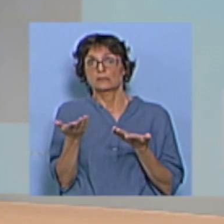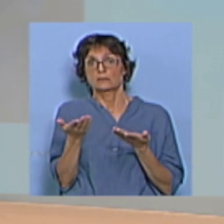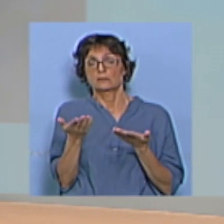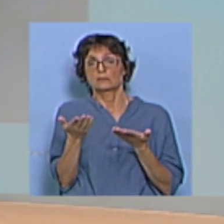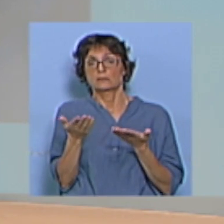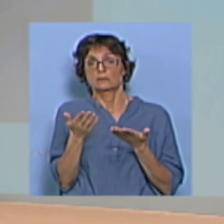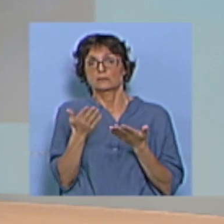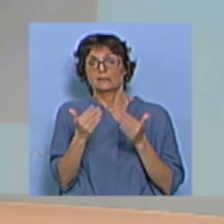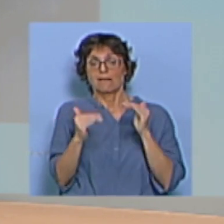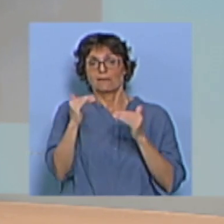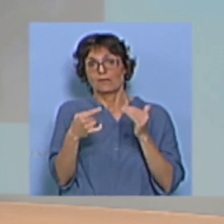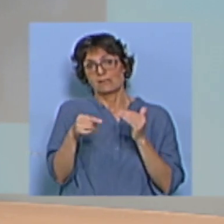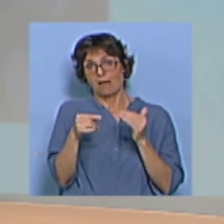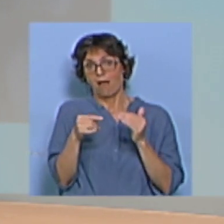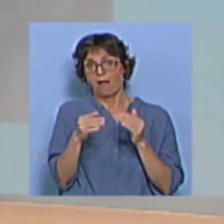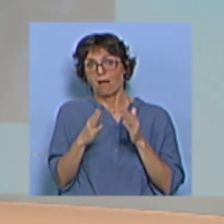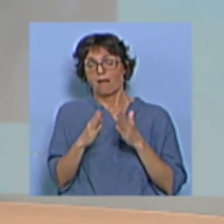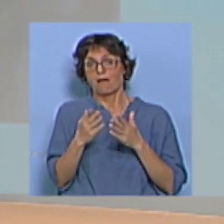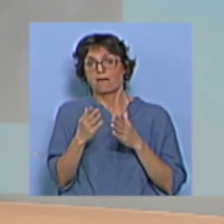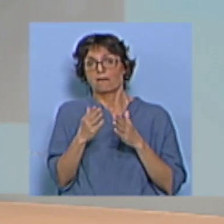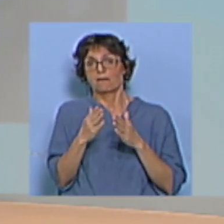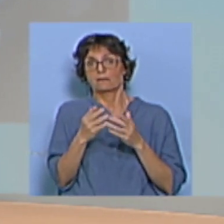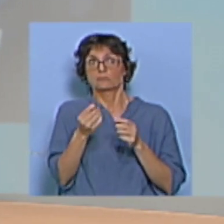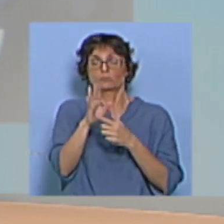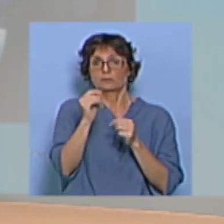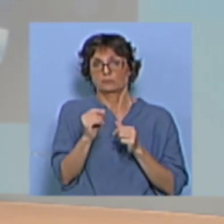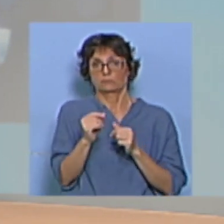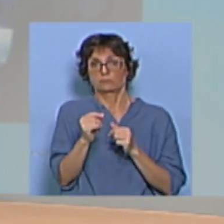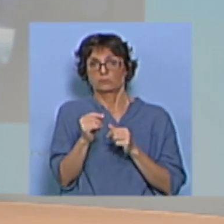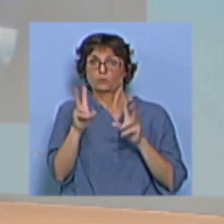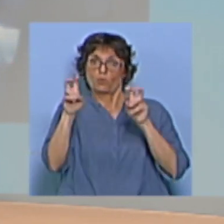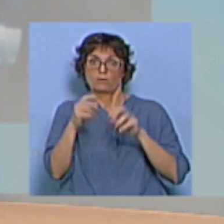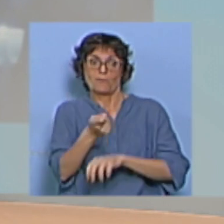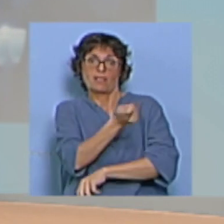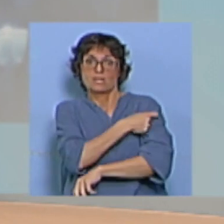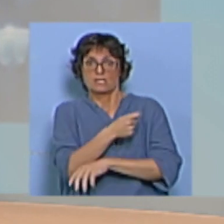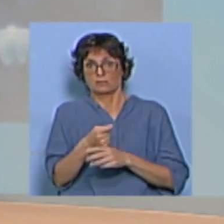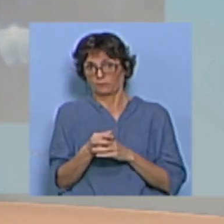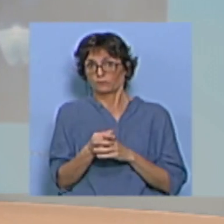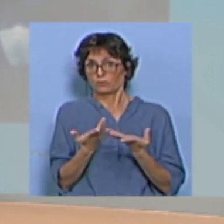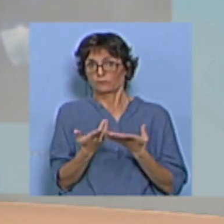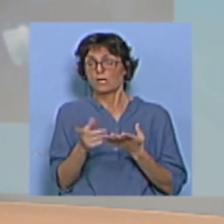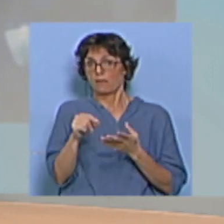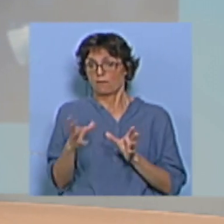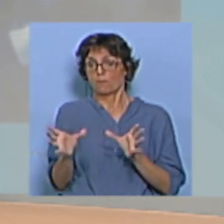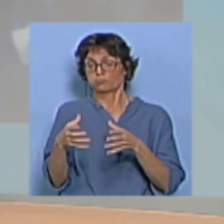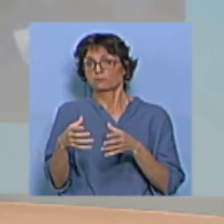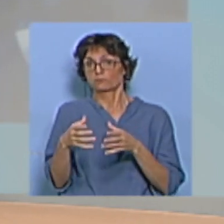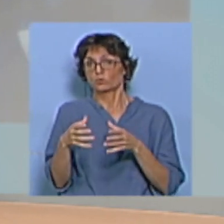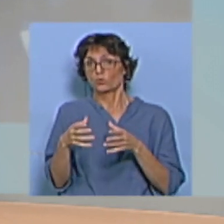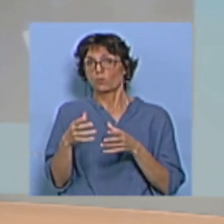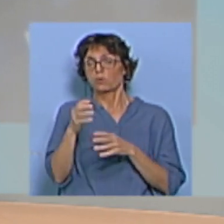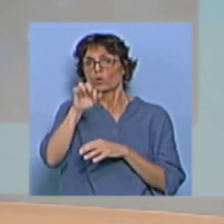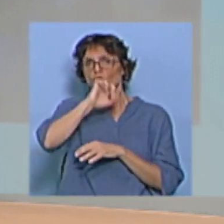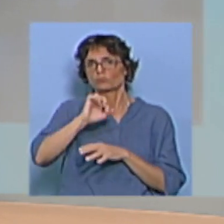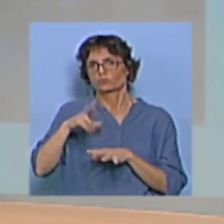ela existir. Neste documento, os bispos de Portugal também afirmam essa necessidade